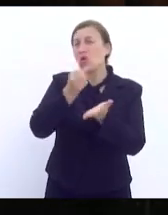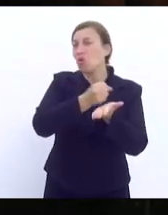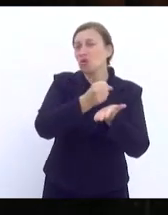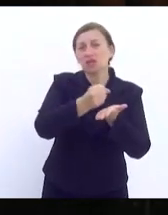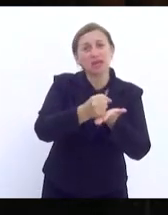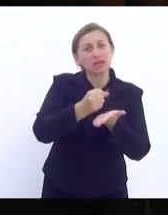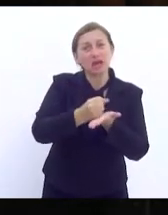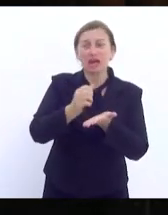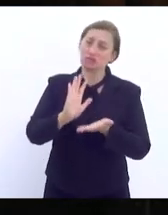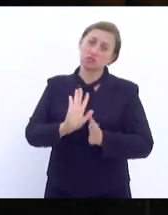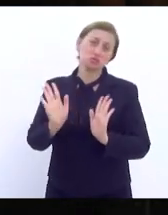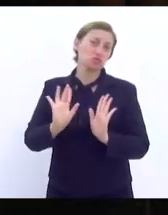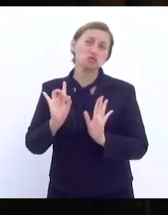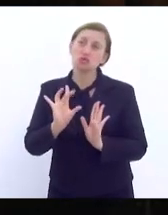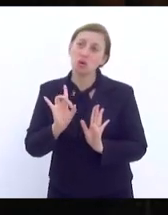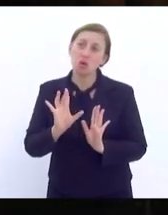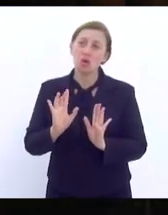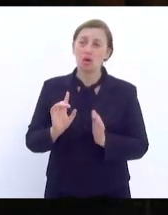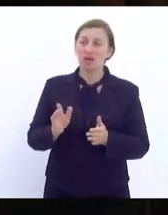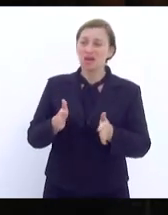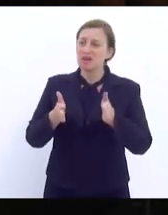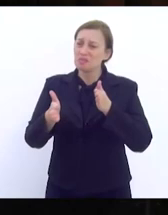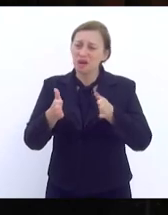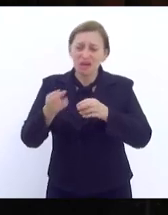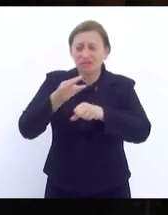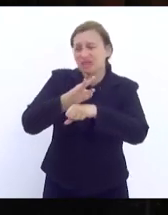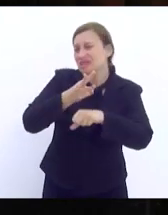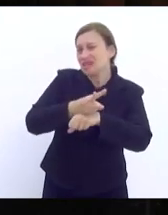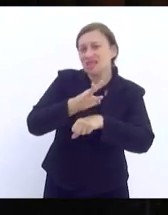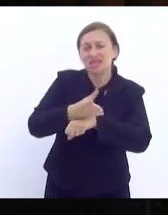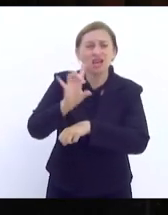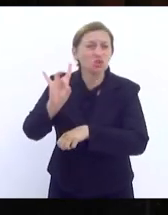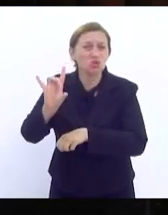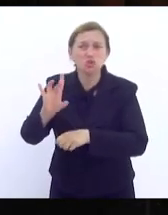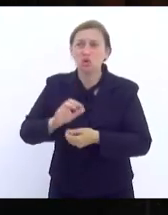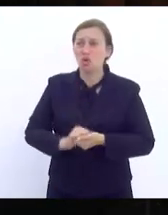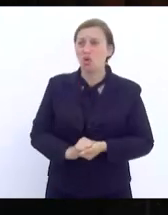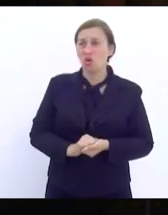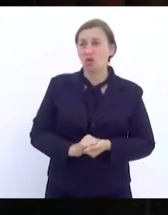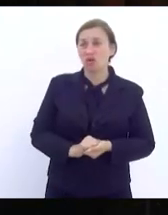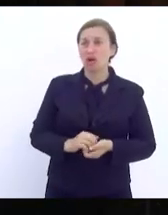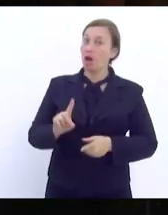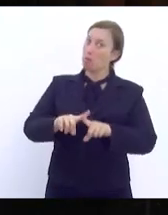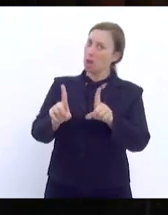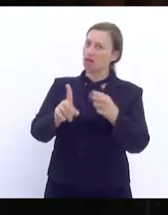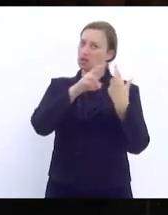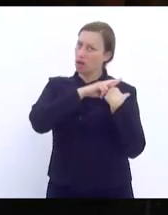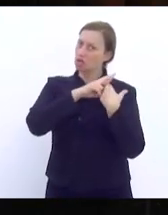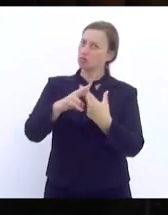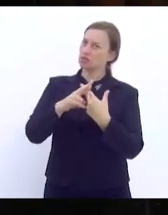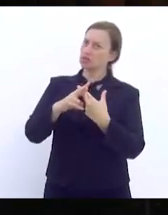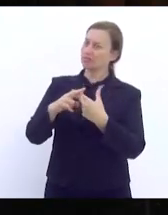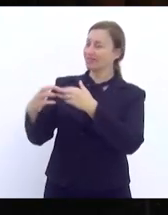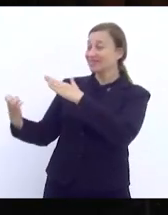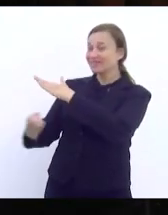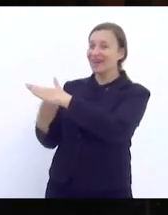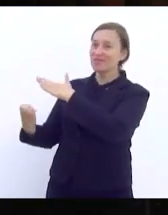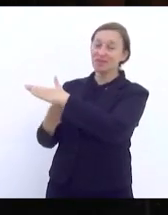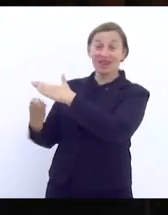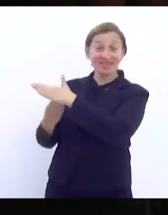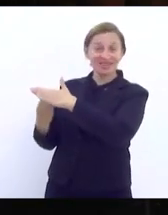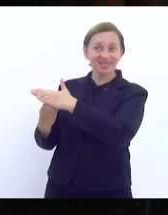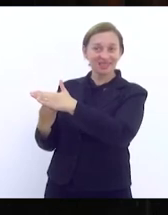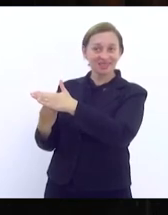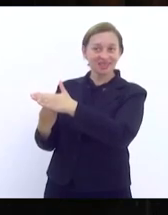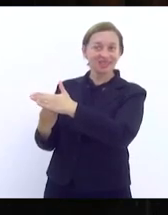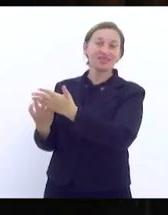um subcontratado é um temporário ora estava sob responsabilidade do Governo Federal